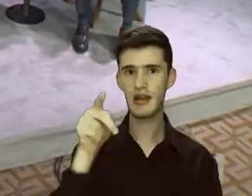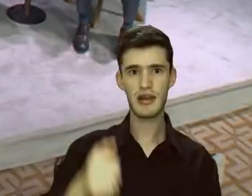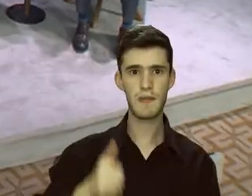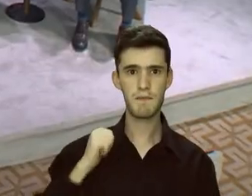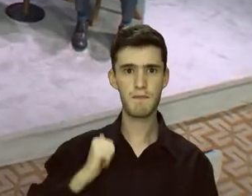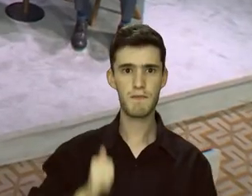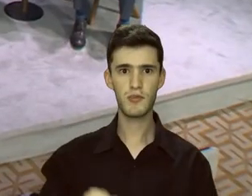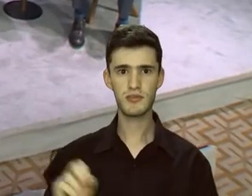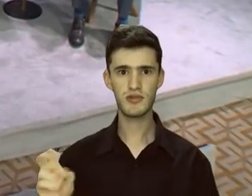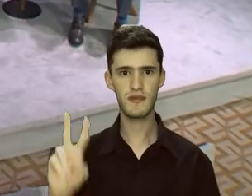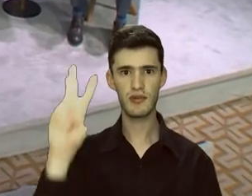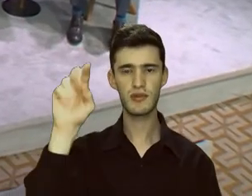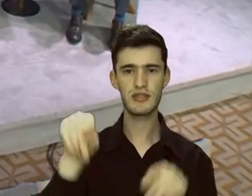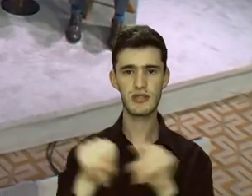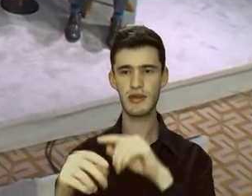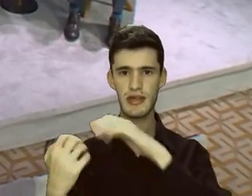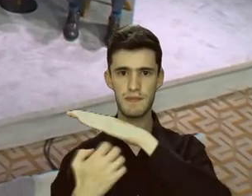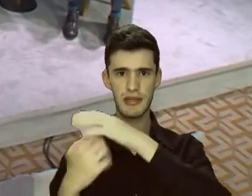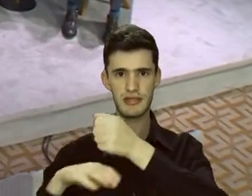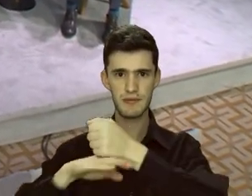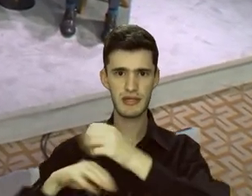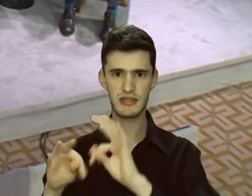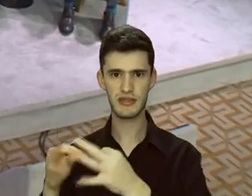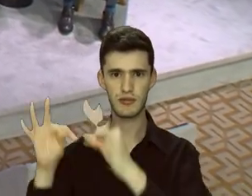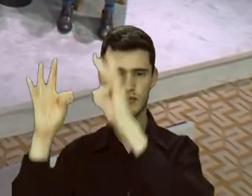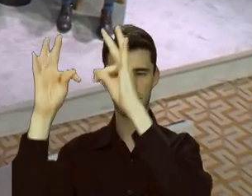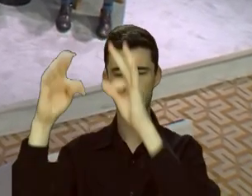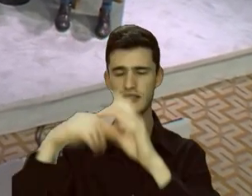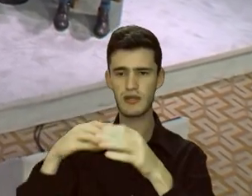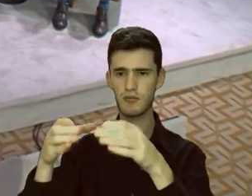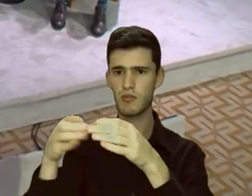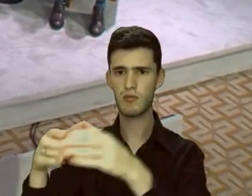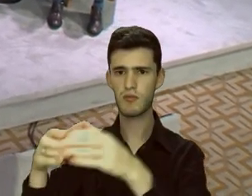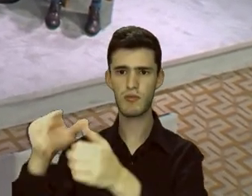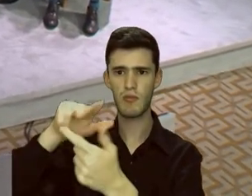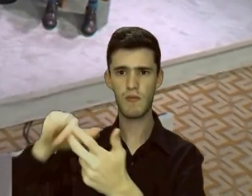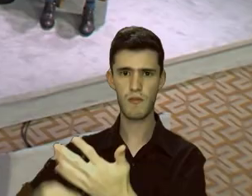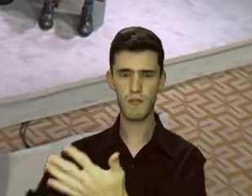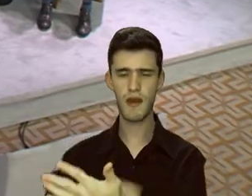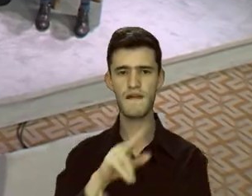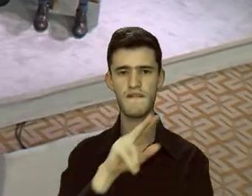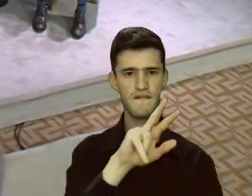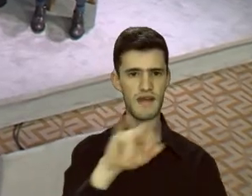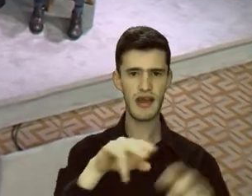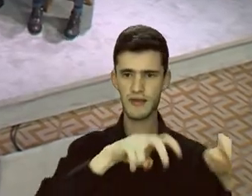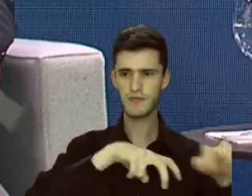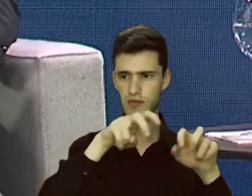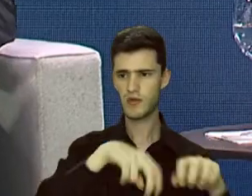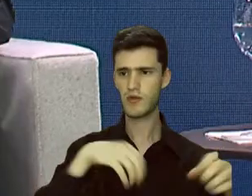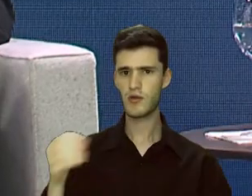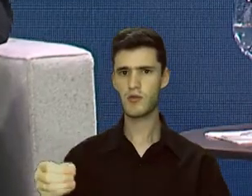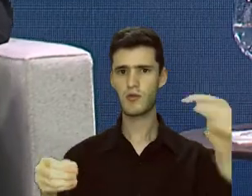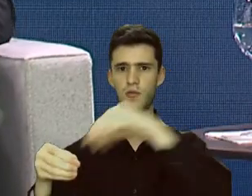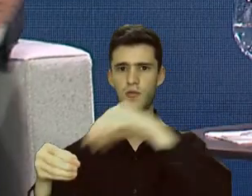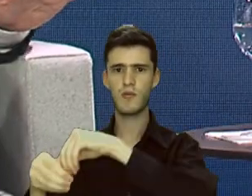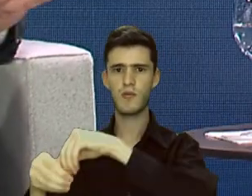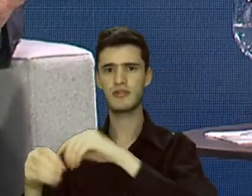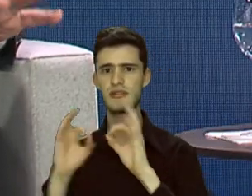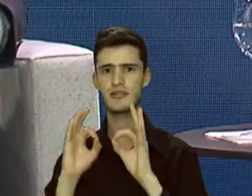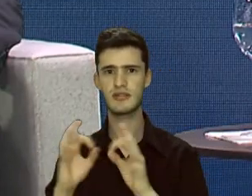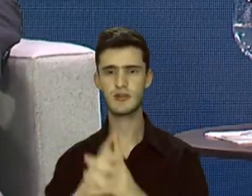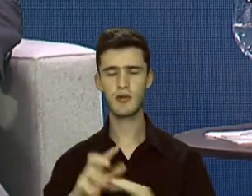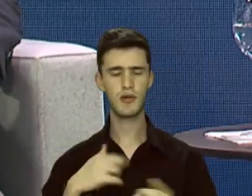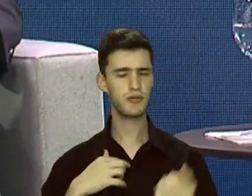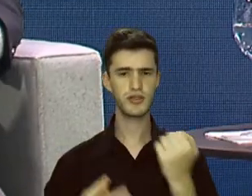nos seus mais diferentes setores sou muito fã do que o seguro no Agro poderia fazer eu acho que isso é um